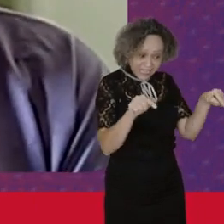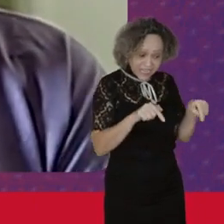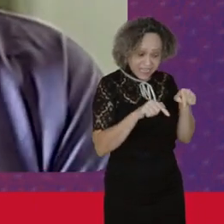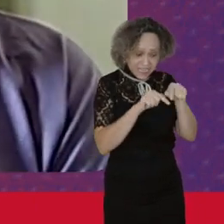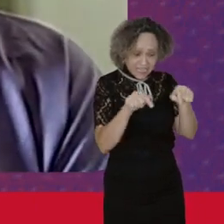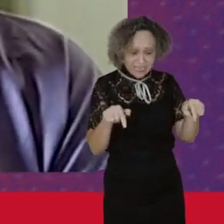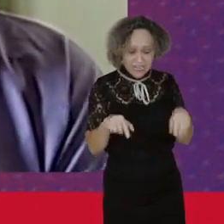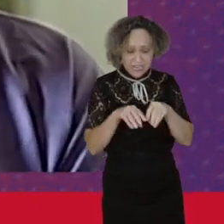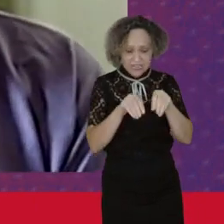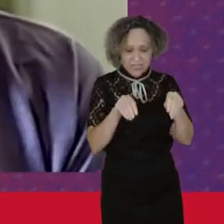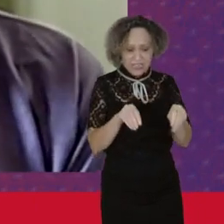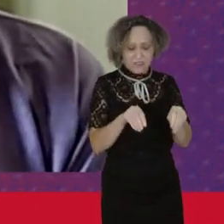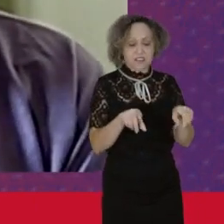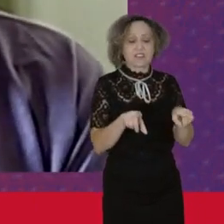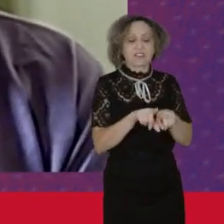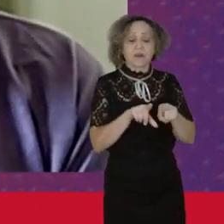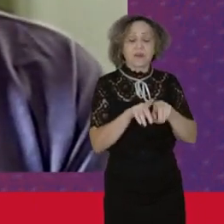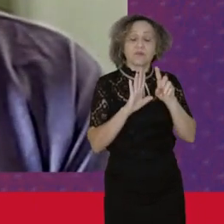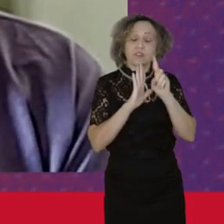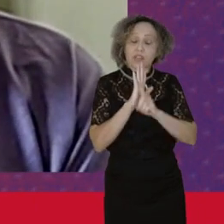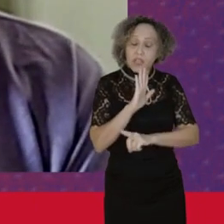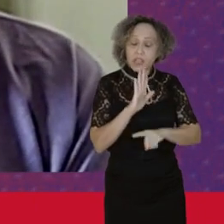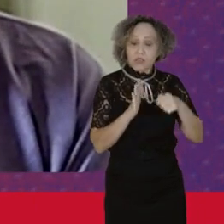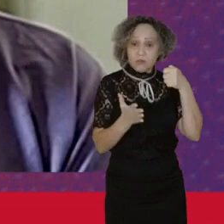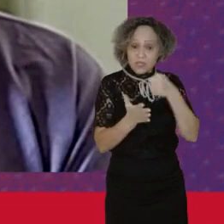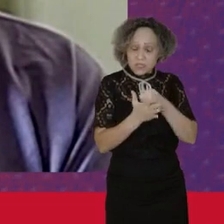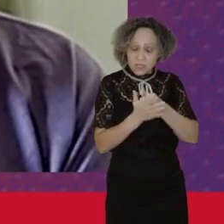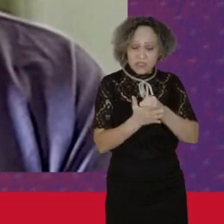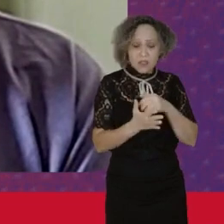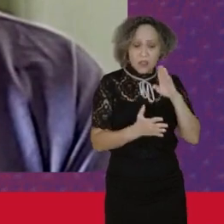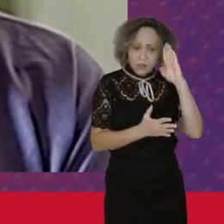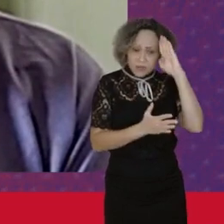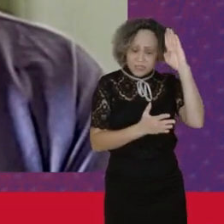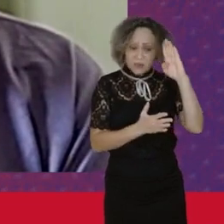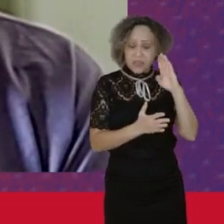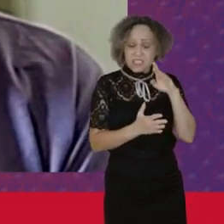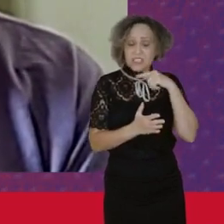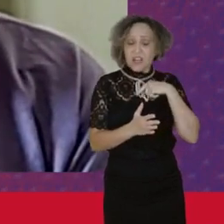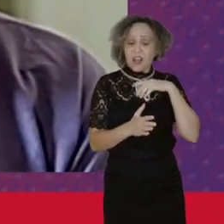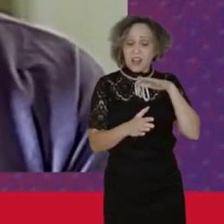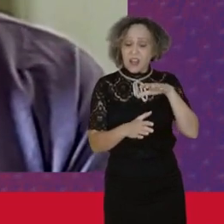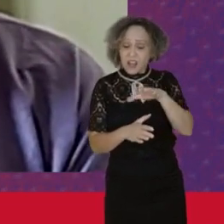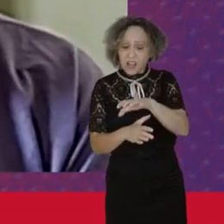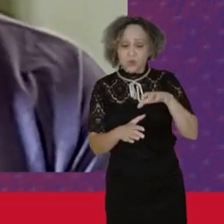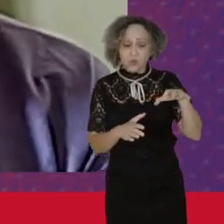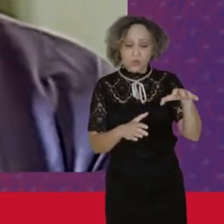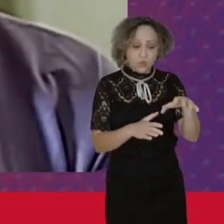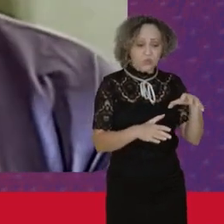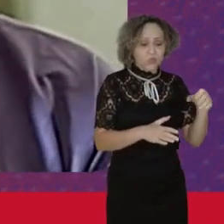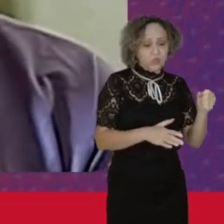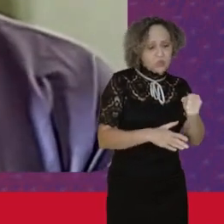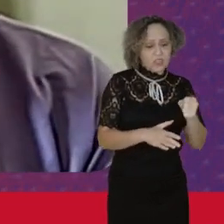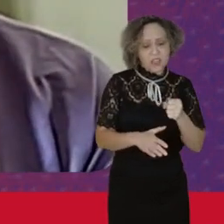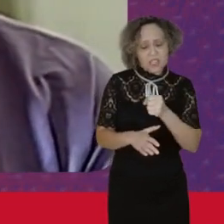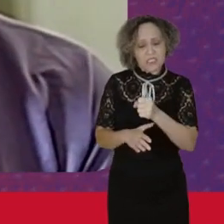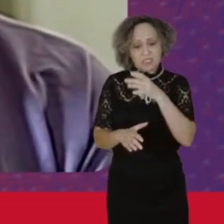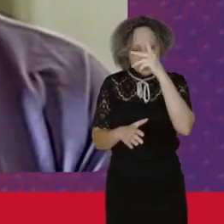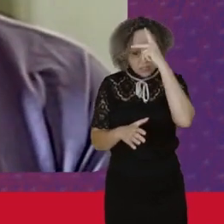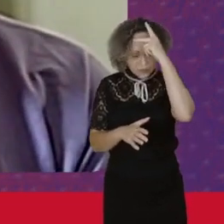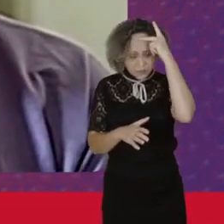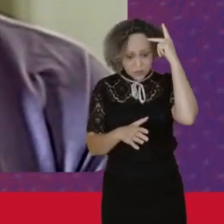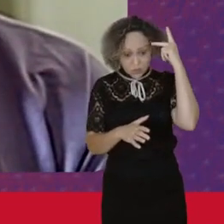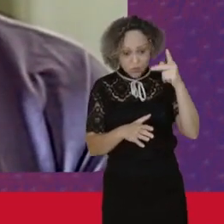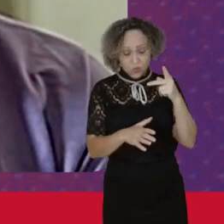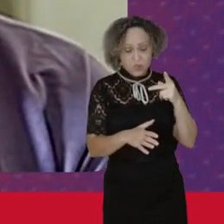a obrigatoriedade que, sobretudo, nos assentamentos da reforma agrária, a titularidade fosse conjunta, né, entre